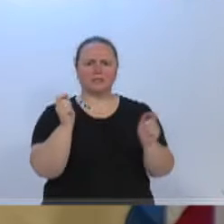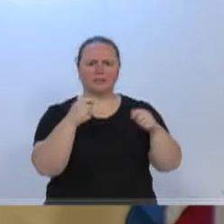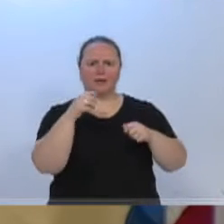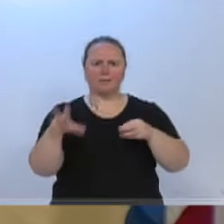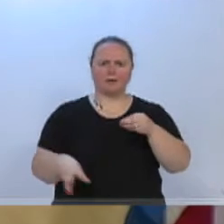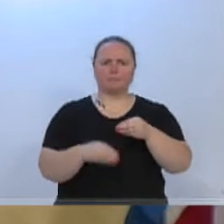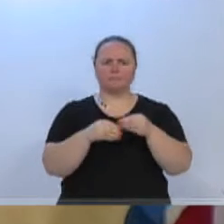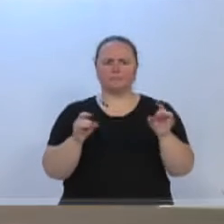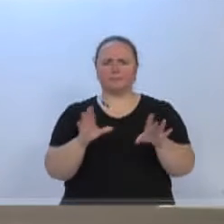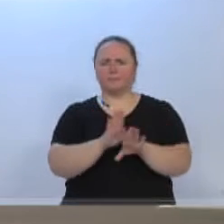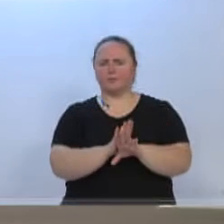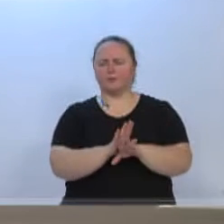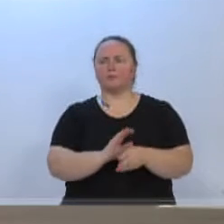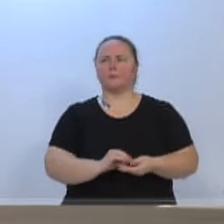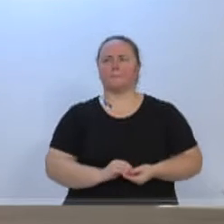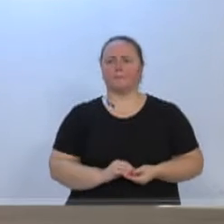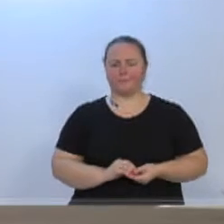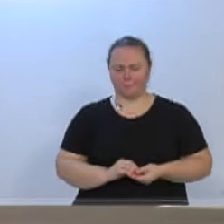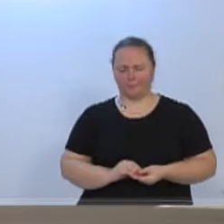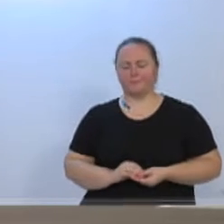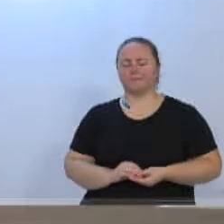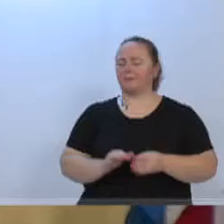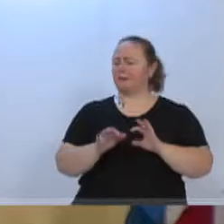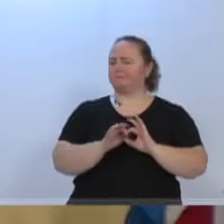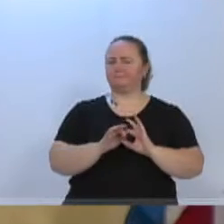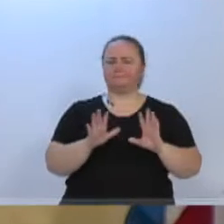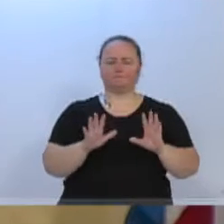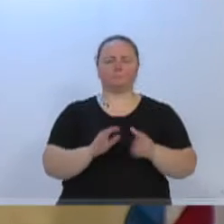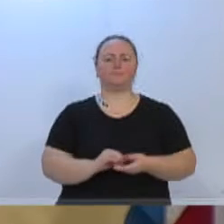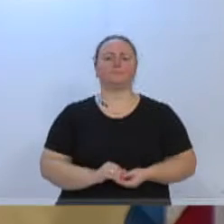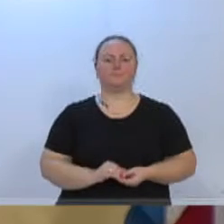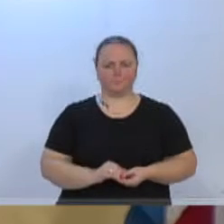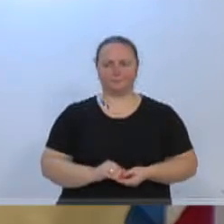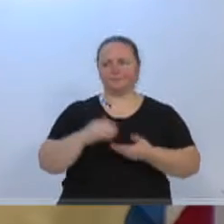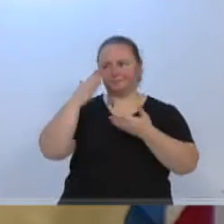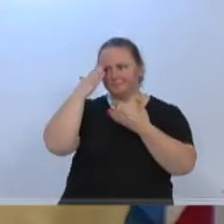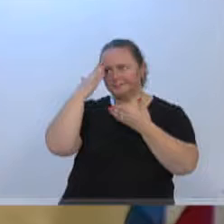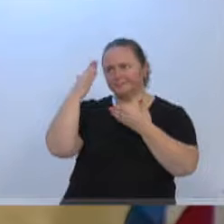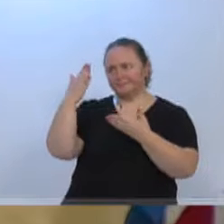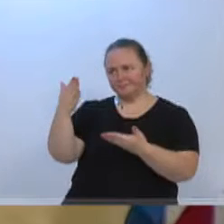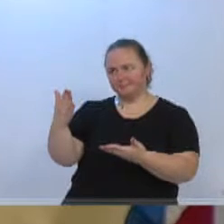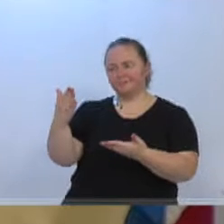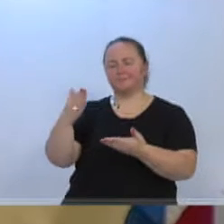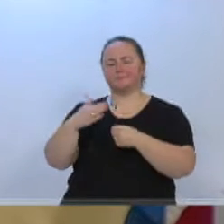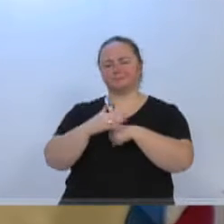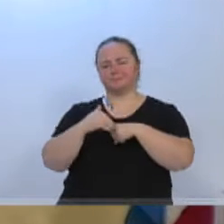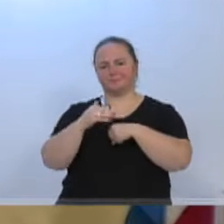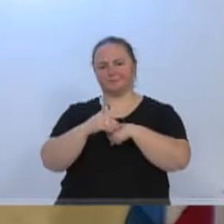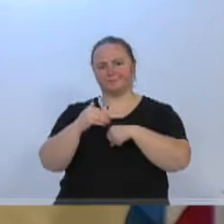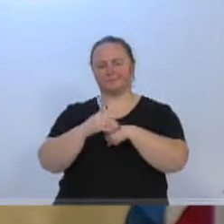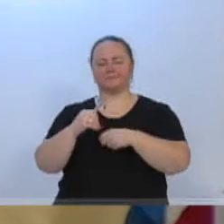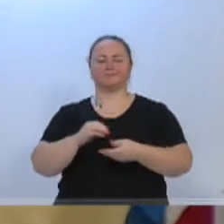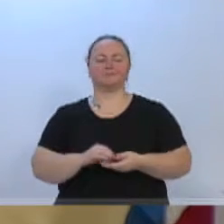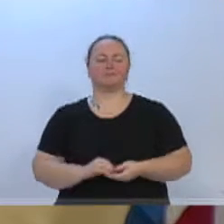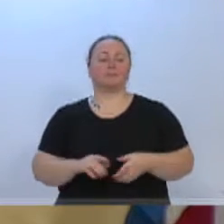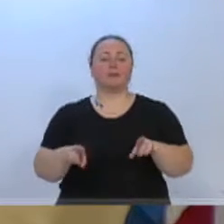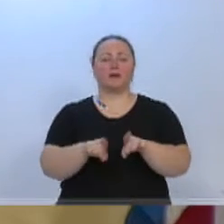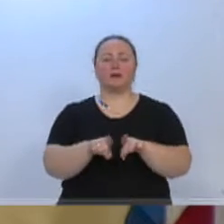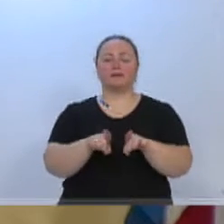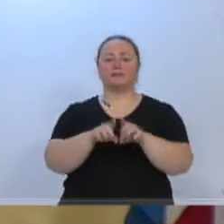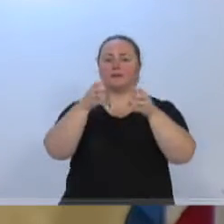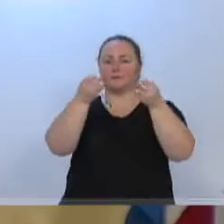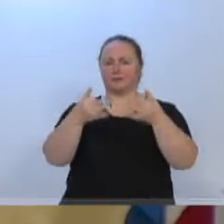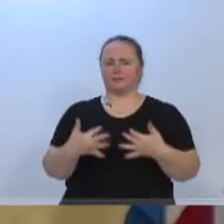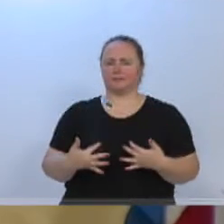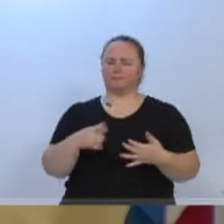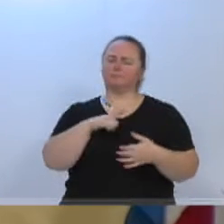minha fala. Mais 1 minuto e 30, Vossa Excelência. Muito obrigado pela gentileza. Eu quero também destacar aqui a questão